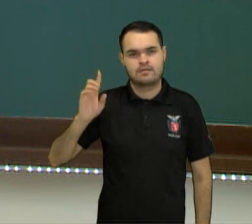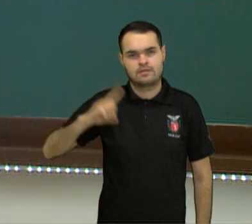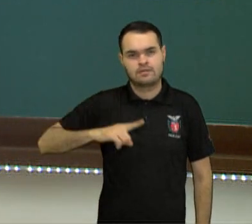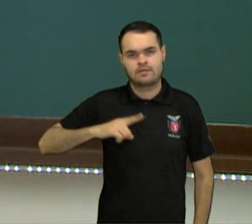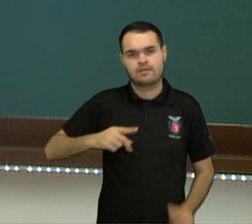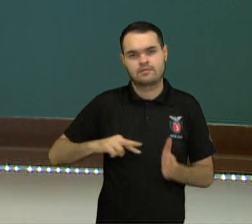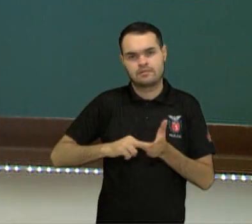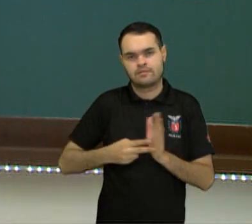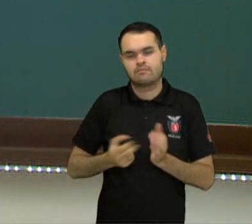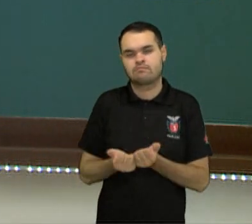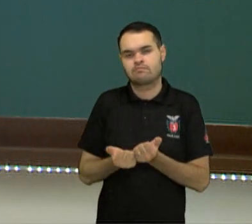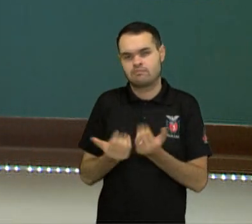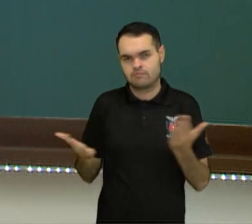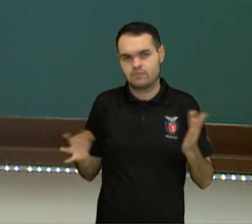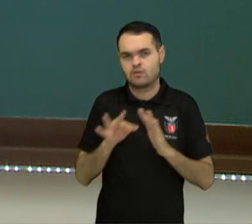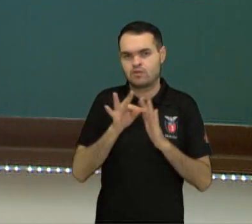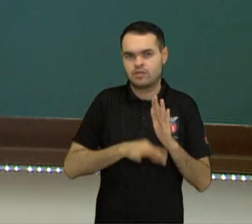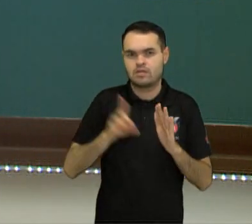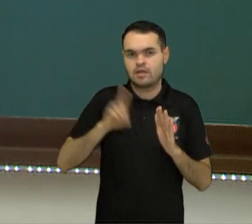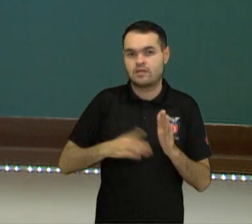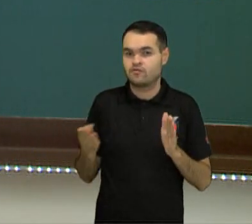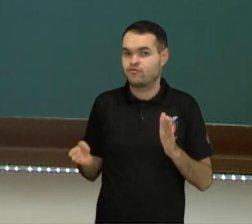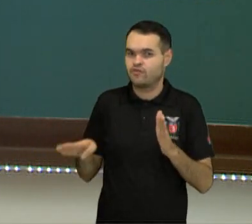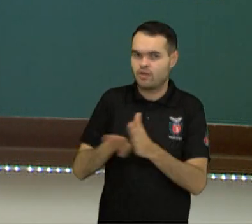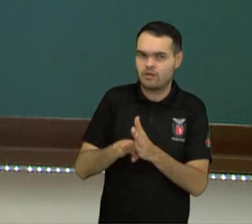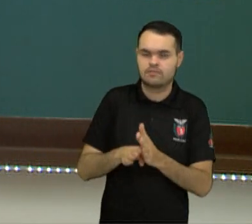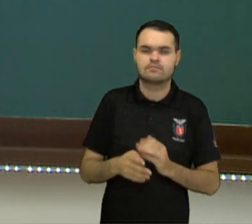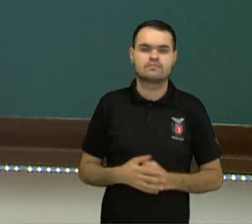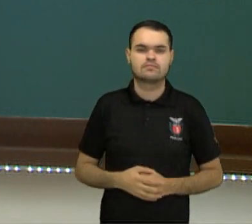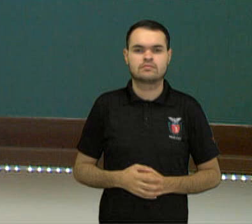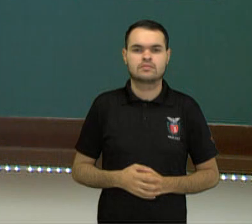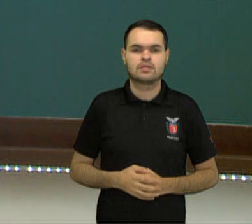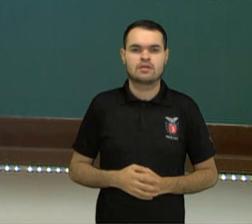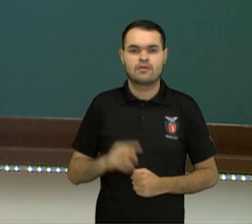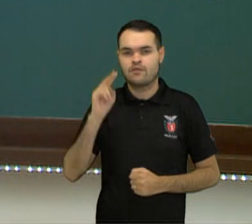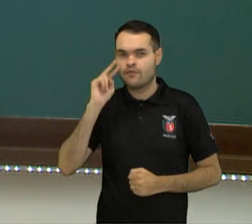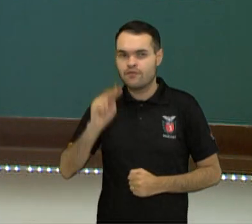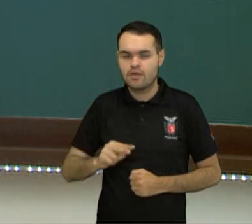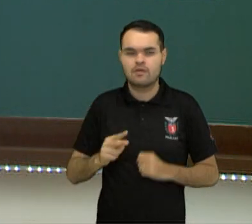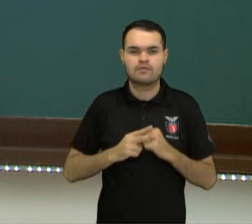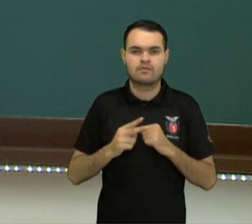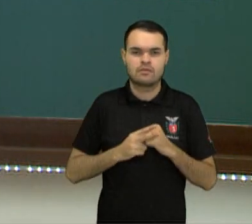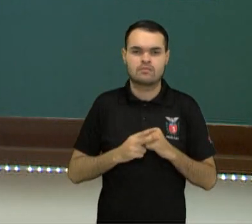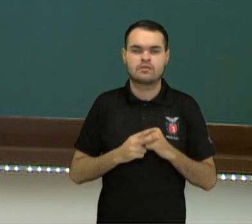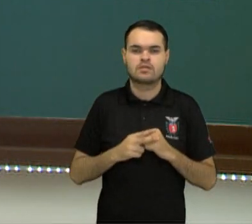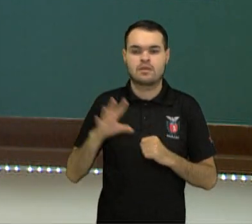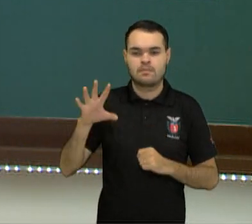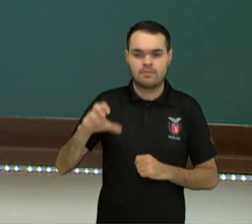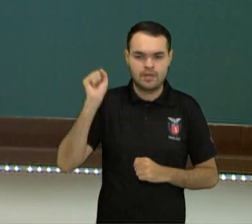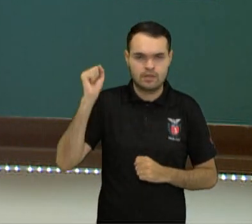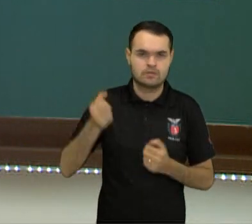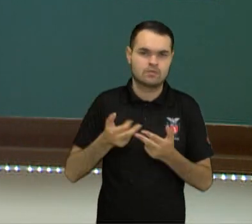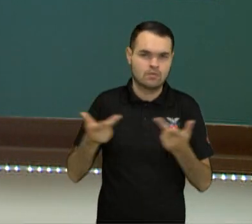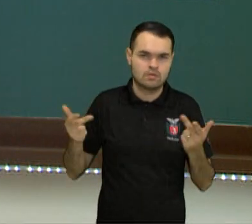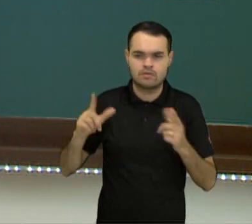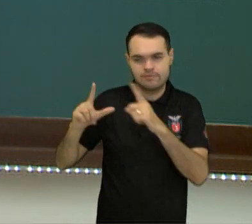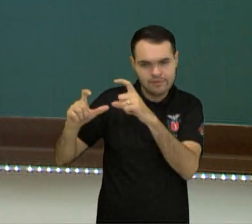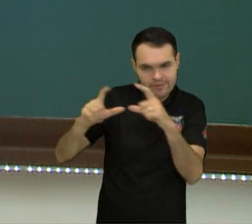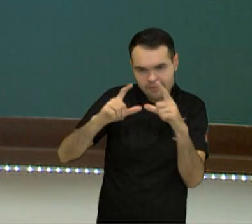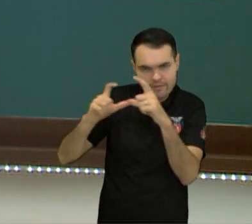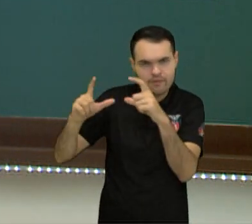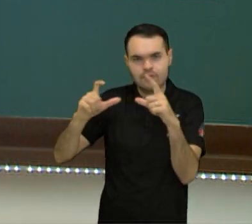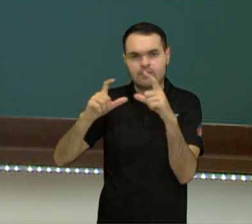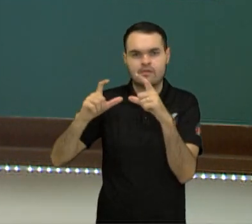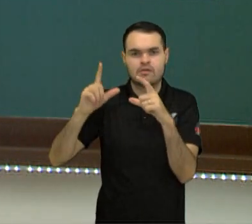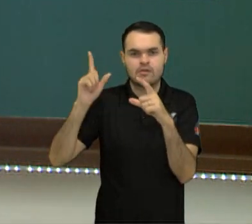do contexto. No texto aqui foi o verbo chegar. See é o verbo ver. Take, mesma coisa. Take photos, tirar foto.